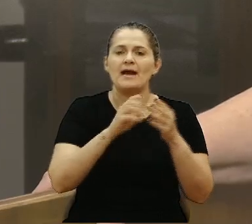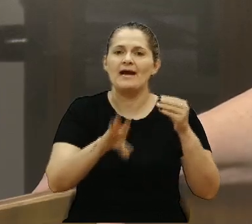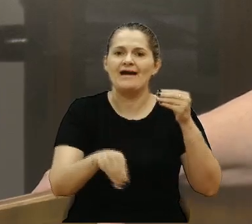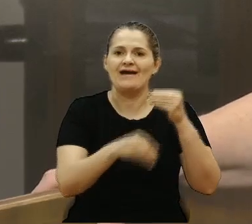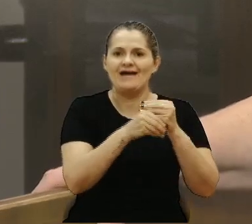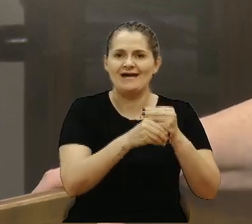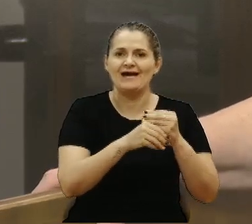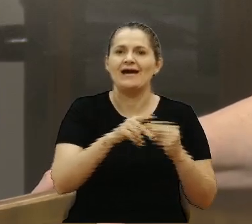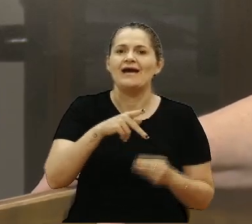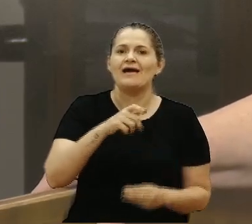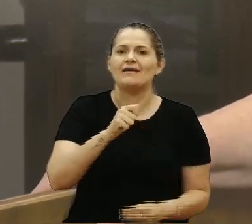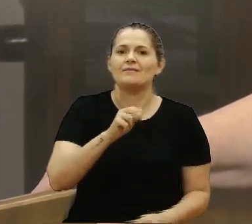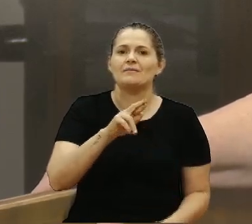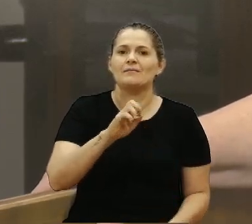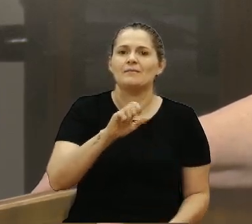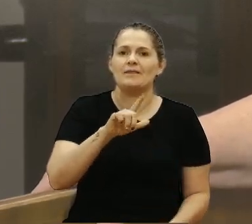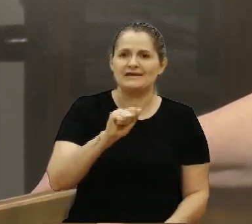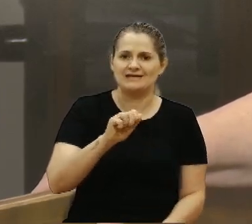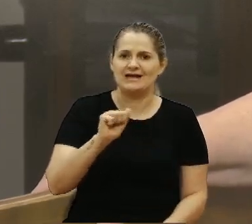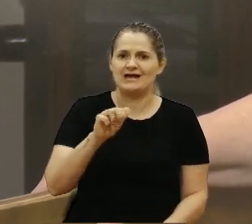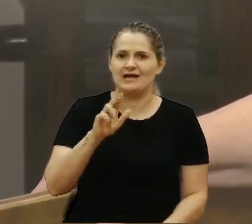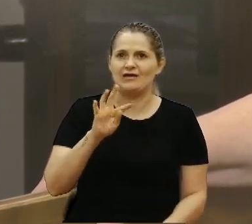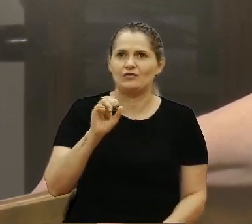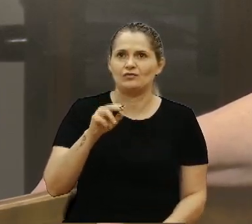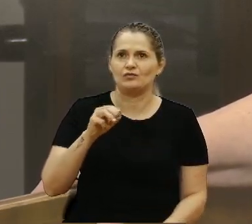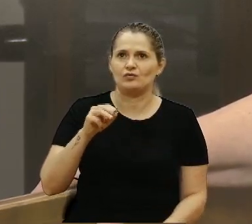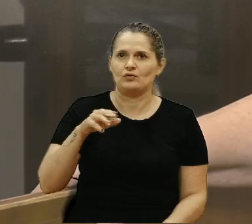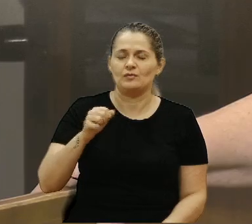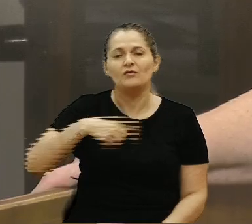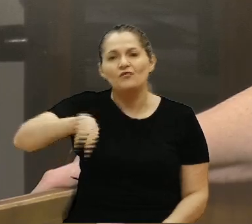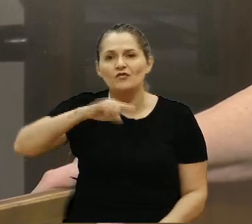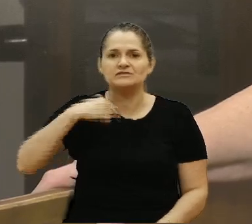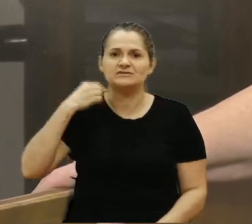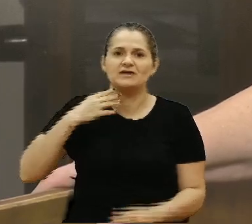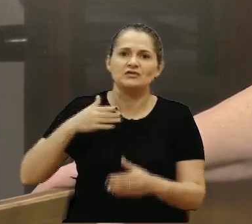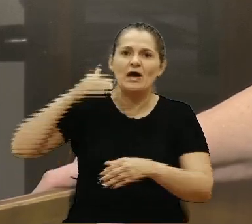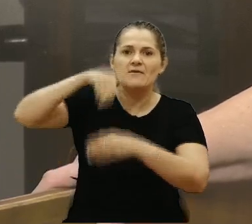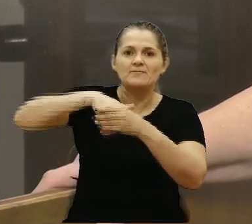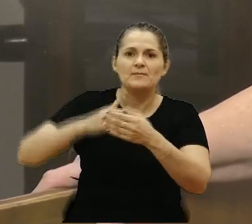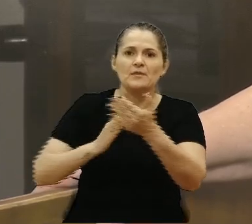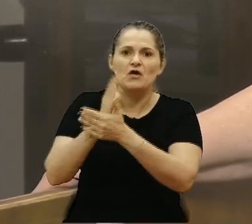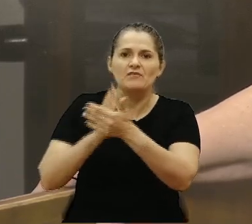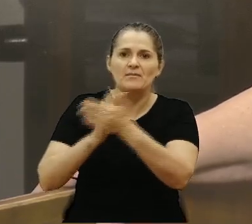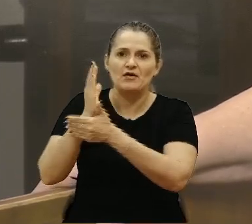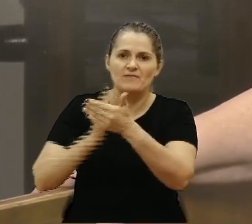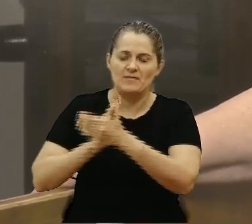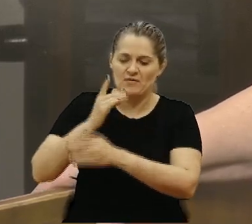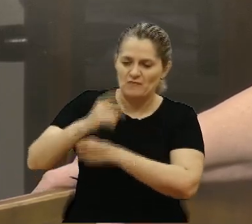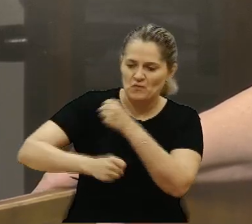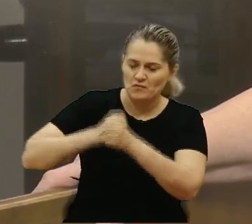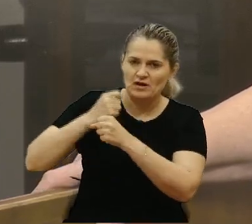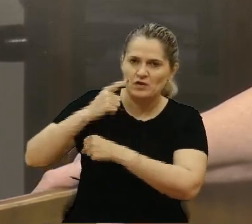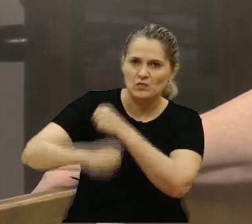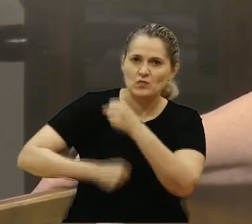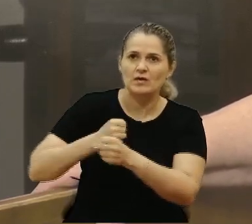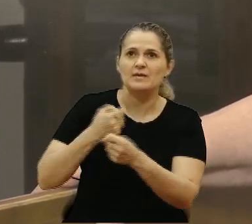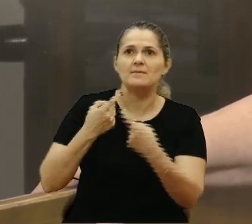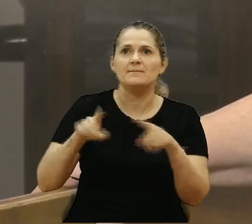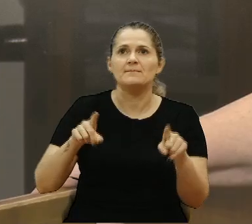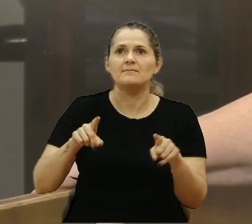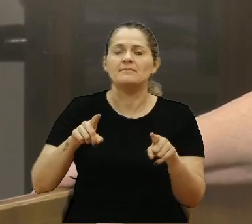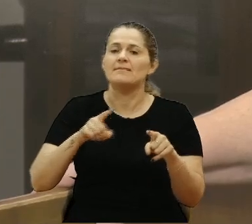E vocês aqui aprovam todo ano a renovação da parcela autônoma. Só que essa parcela autônoma não leva